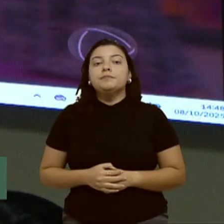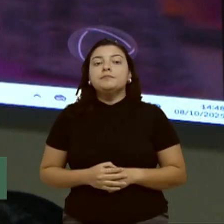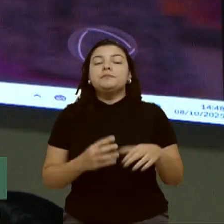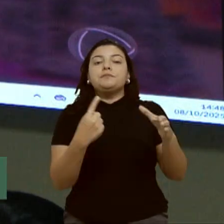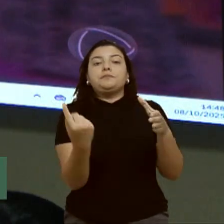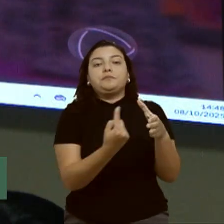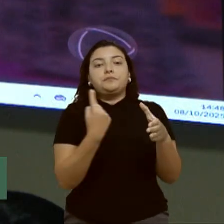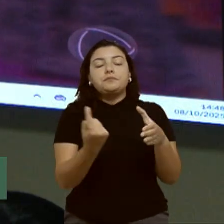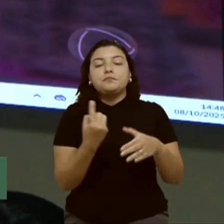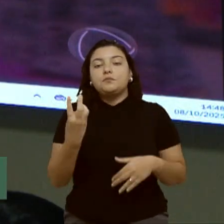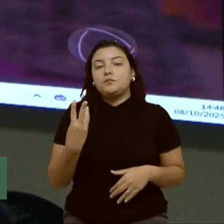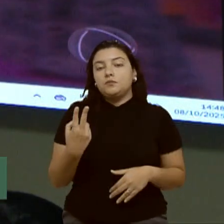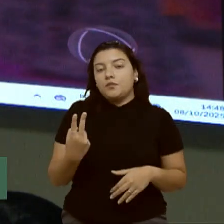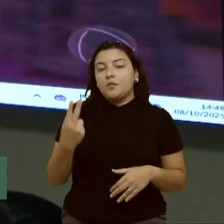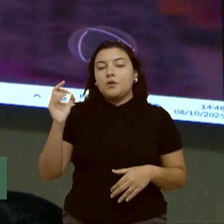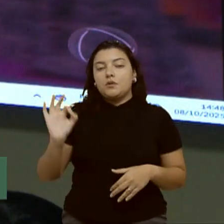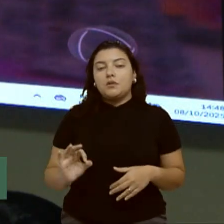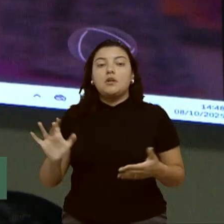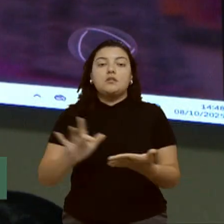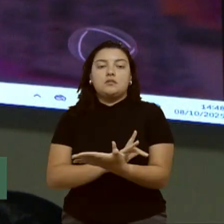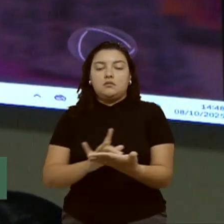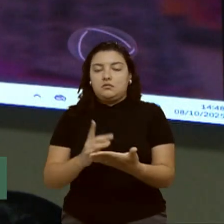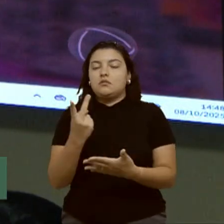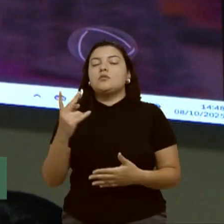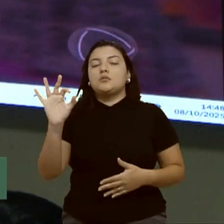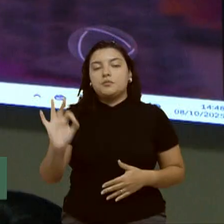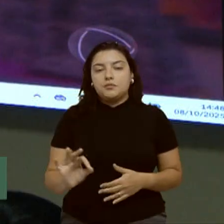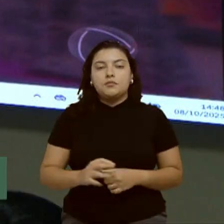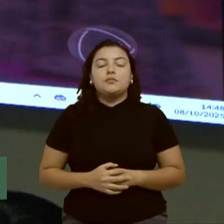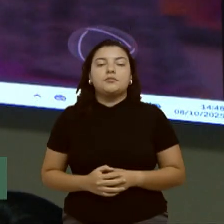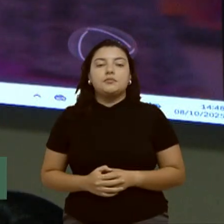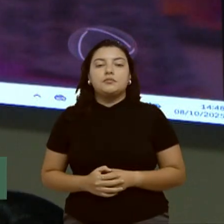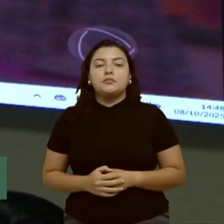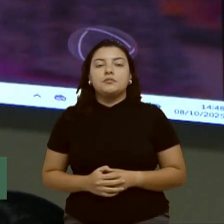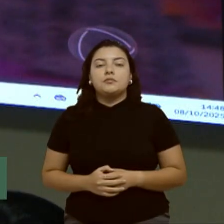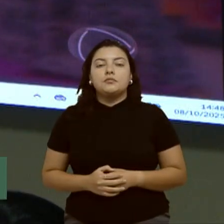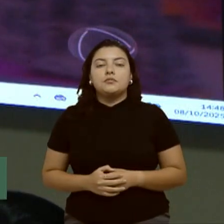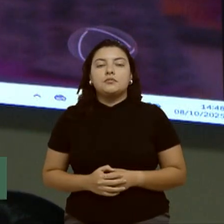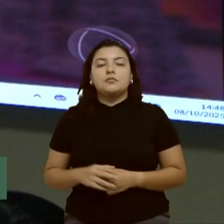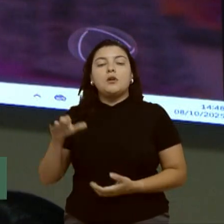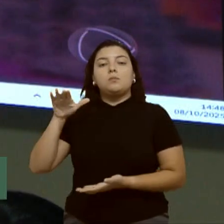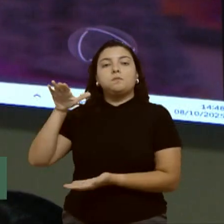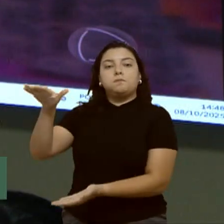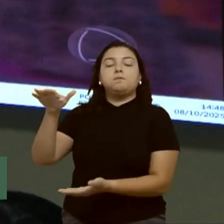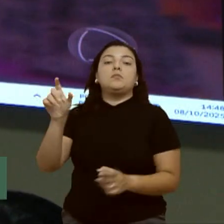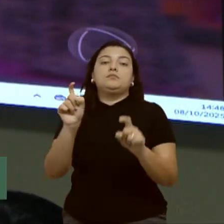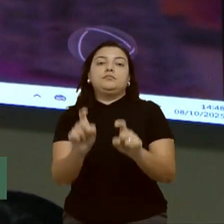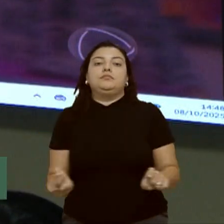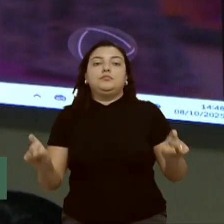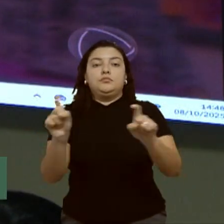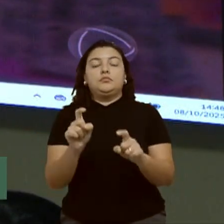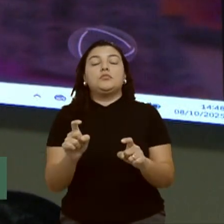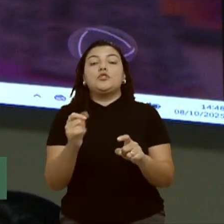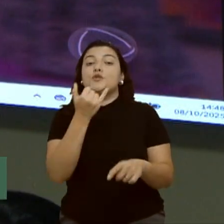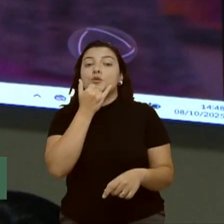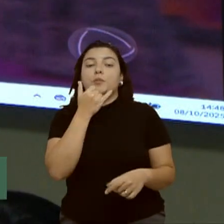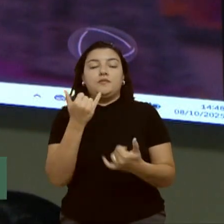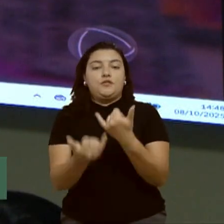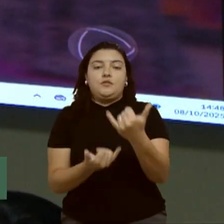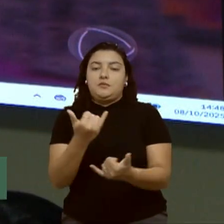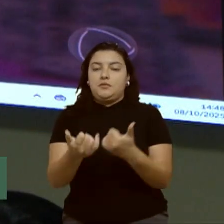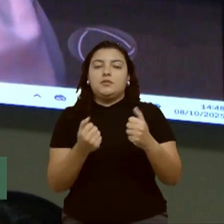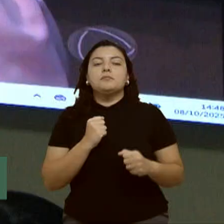Micro-ondas, 2%. Tablet, também 2%. E console de videogame, 1%, assim